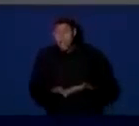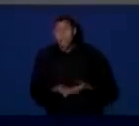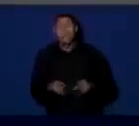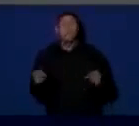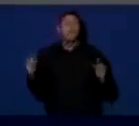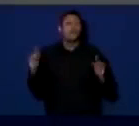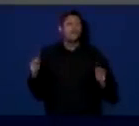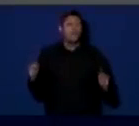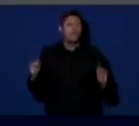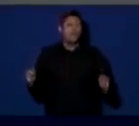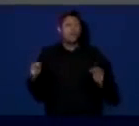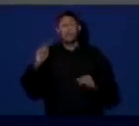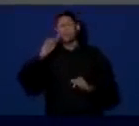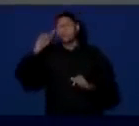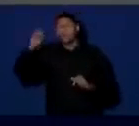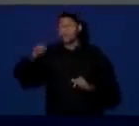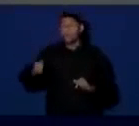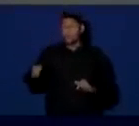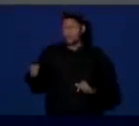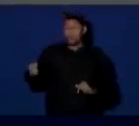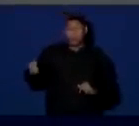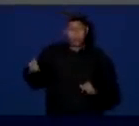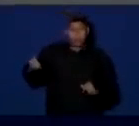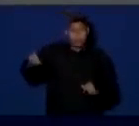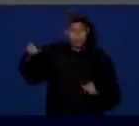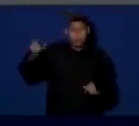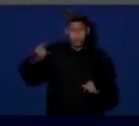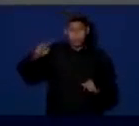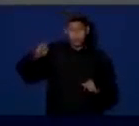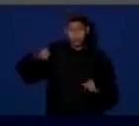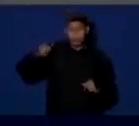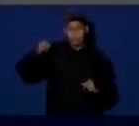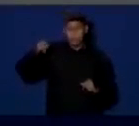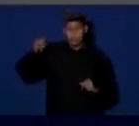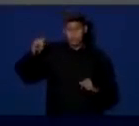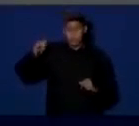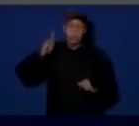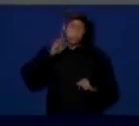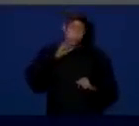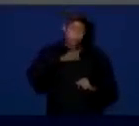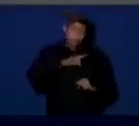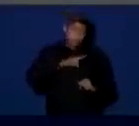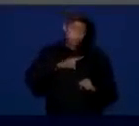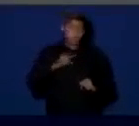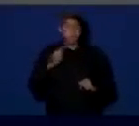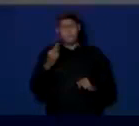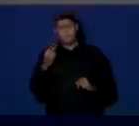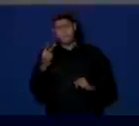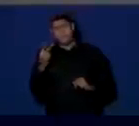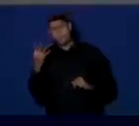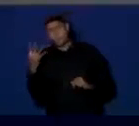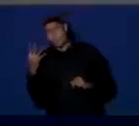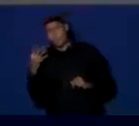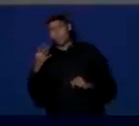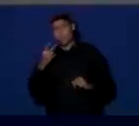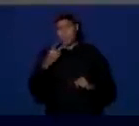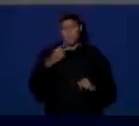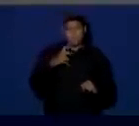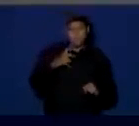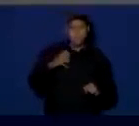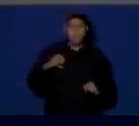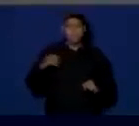mais me impressiona é que no dia que o juro tiver 1,75 nos Estados Unidos, de 24 para 25, o juro